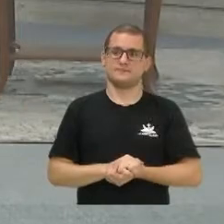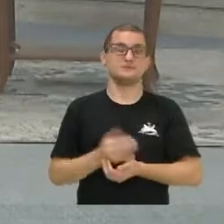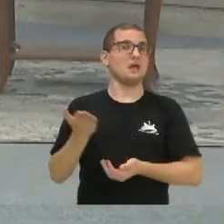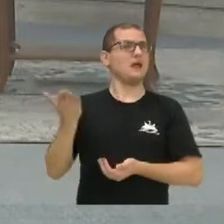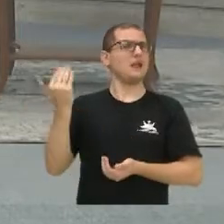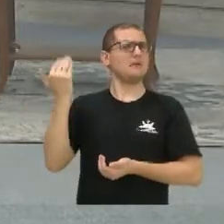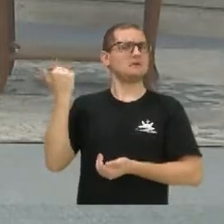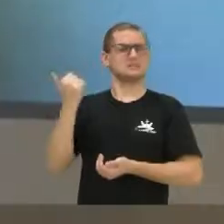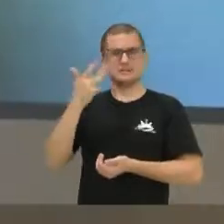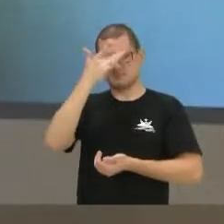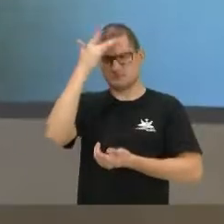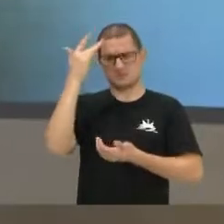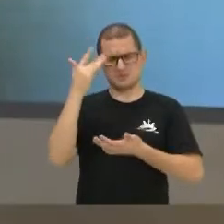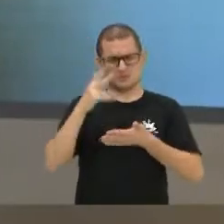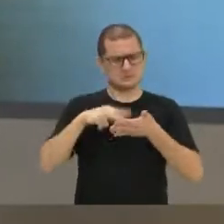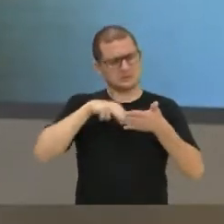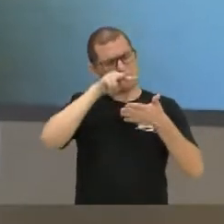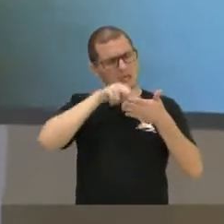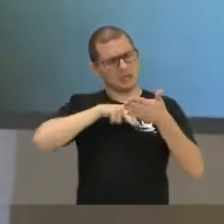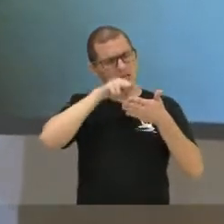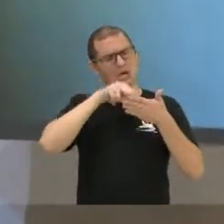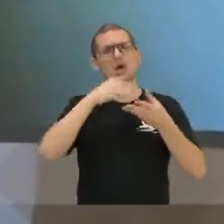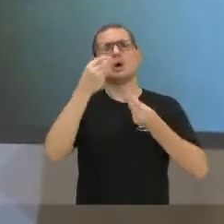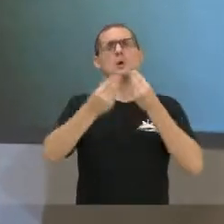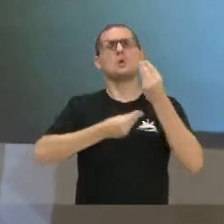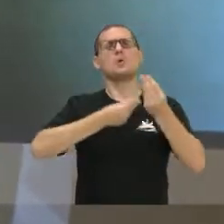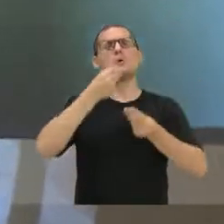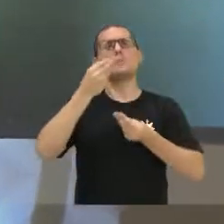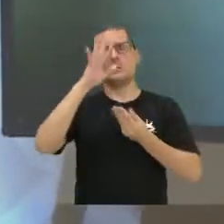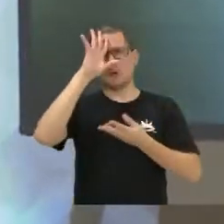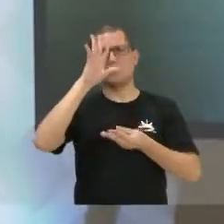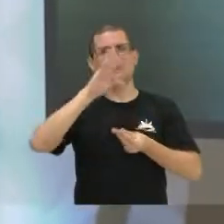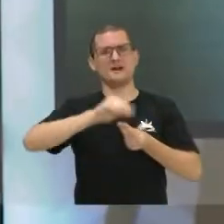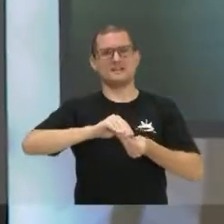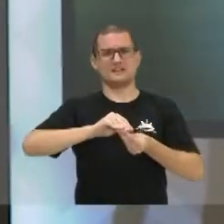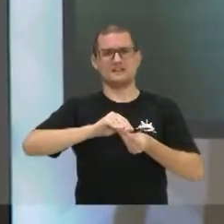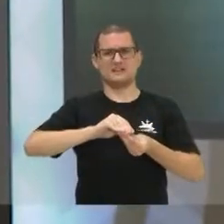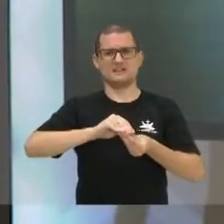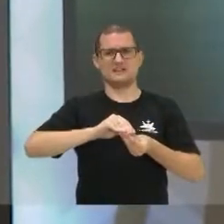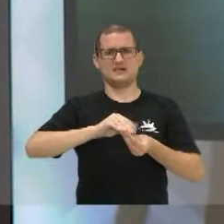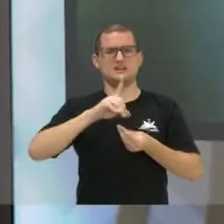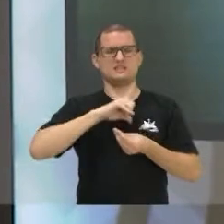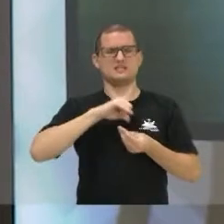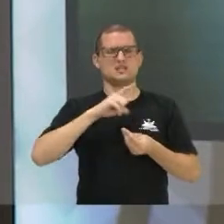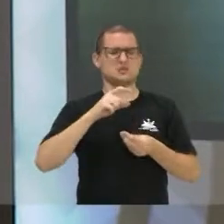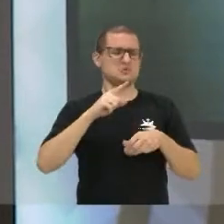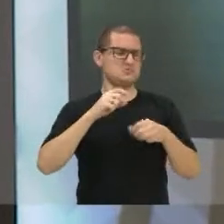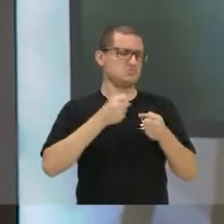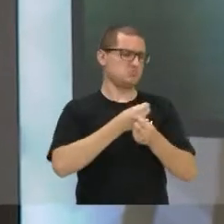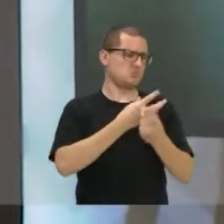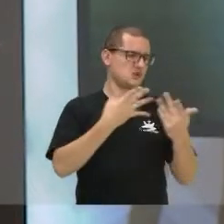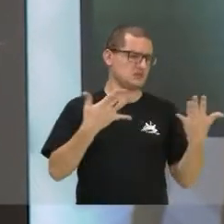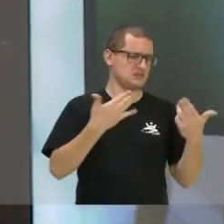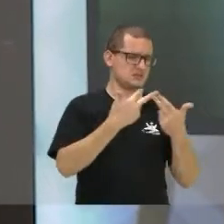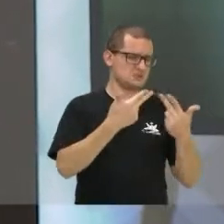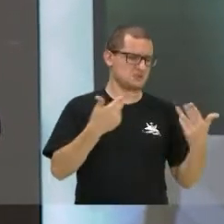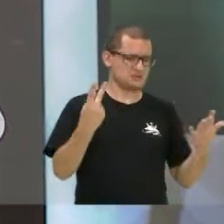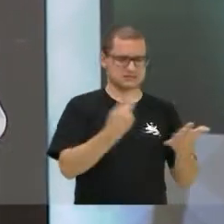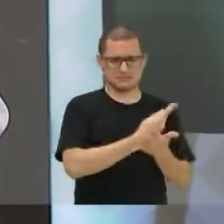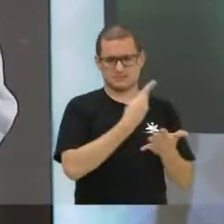vislumbrado sentido nessa sucessão de desgraça e nessa sucessão de desgraças